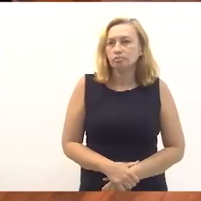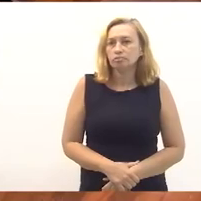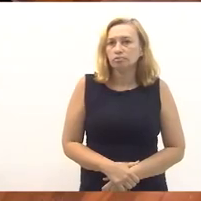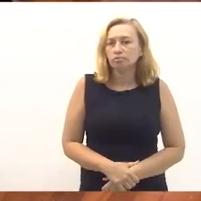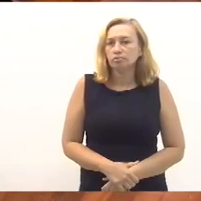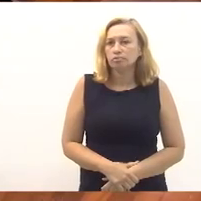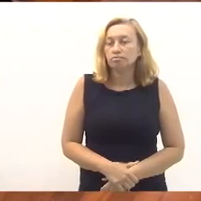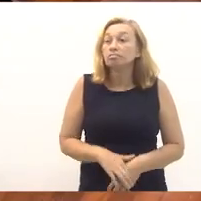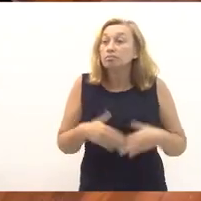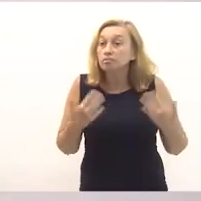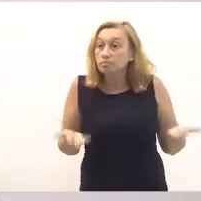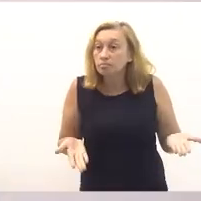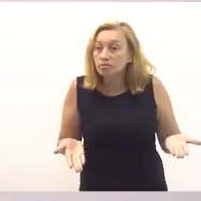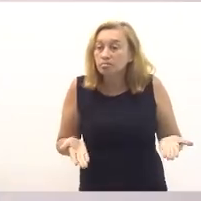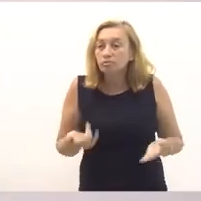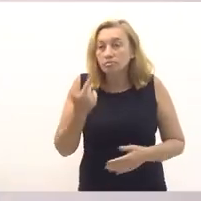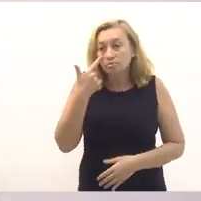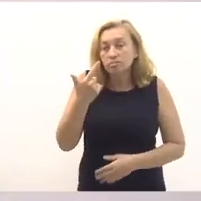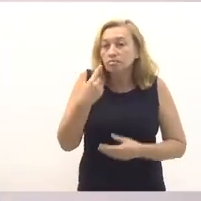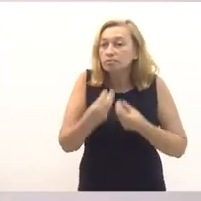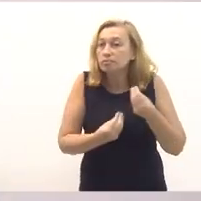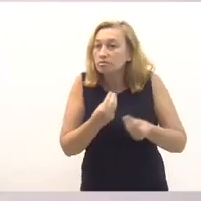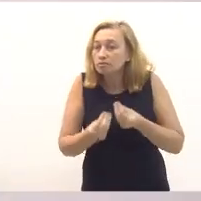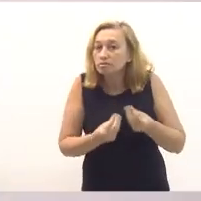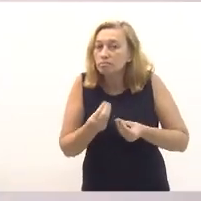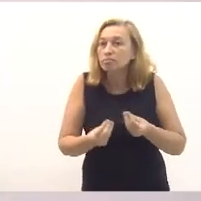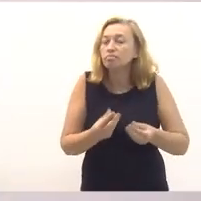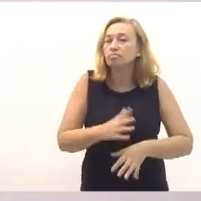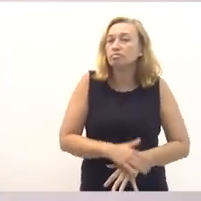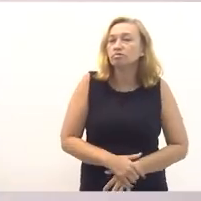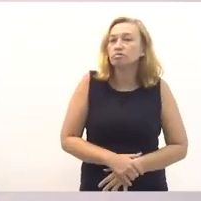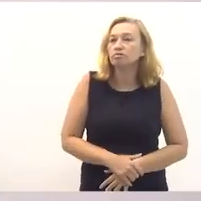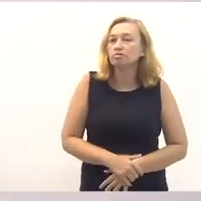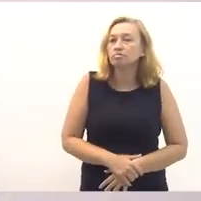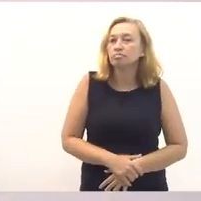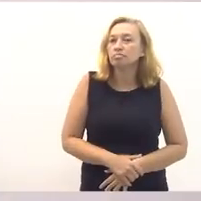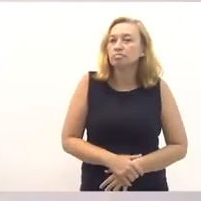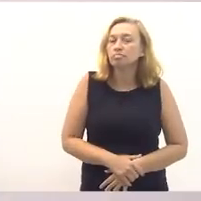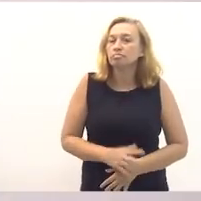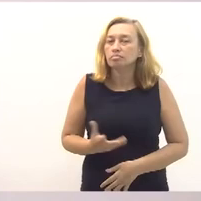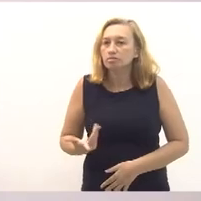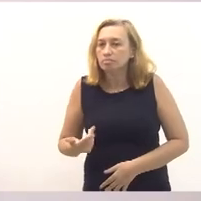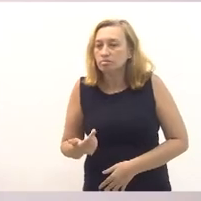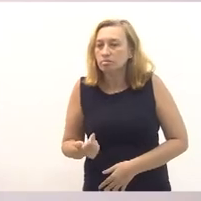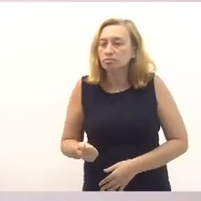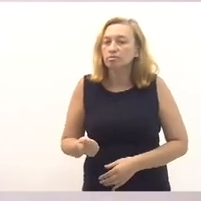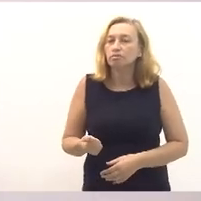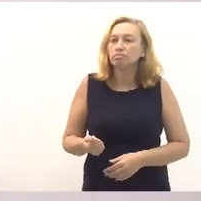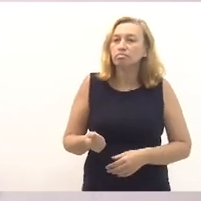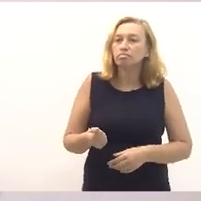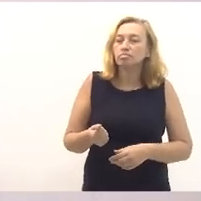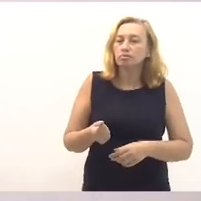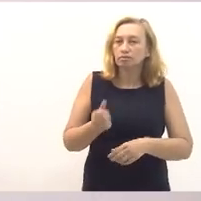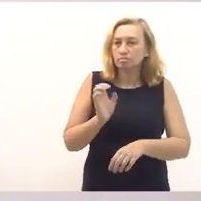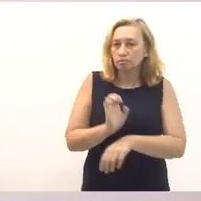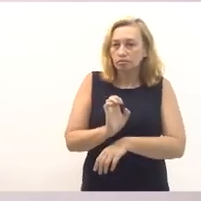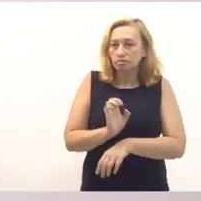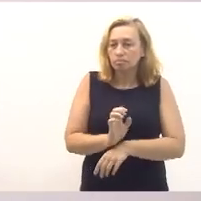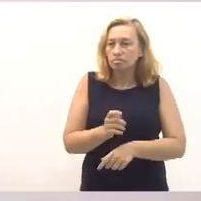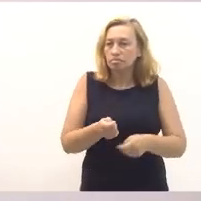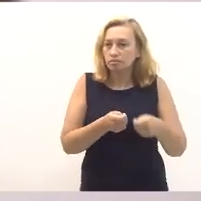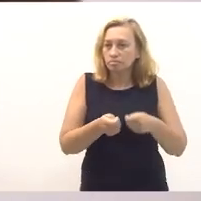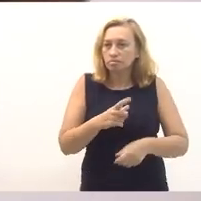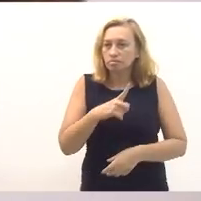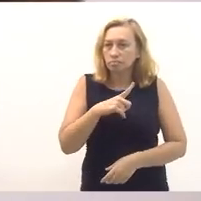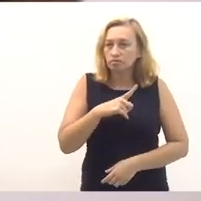então para ver como a eficiência da atividade o estado aumenta quando tem controle e aí link